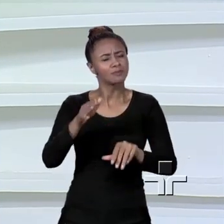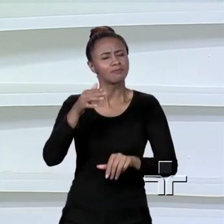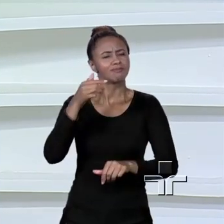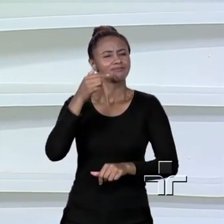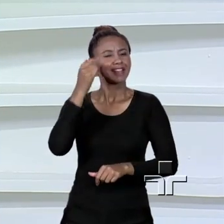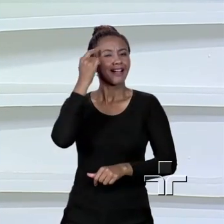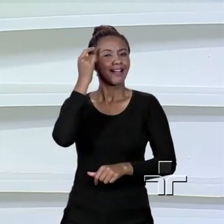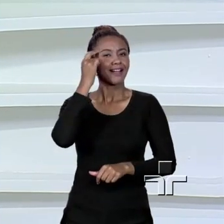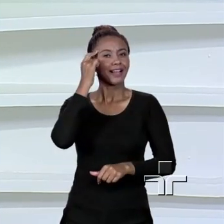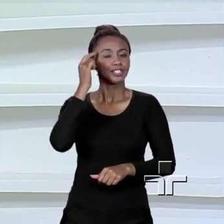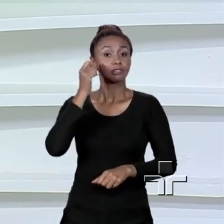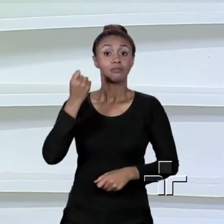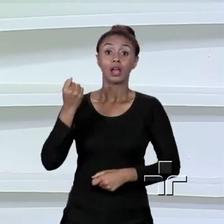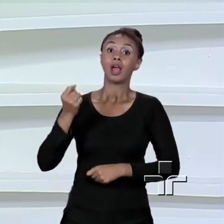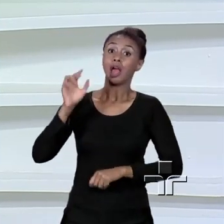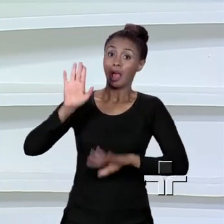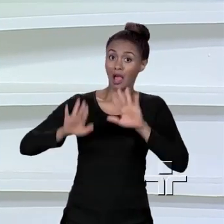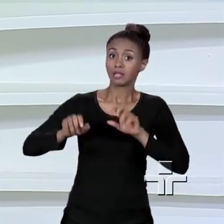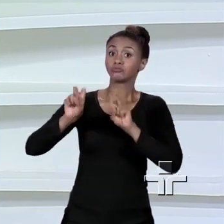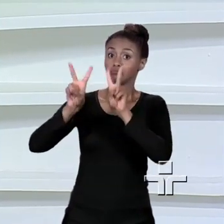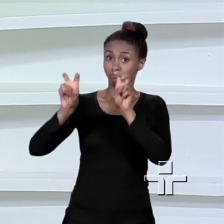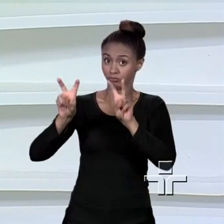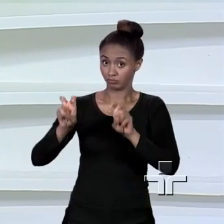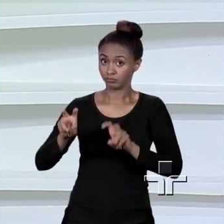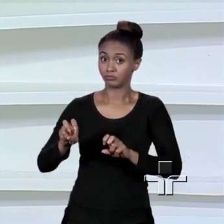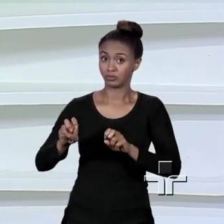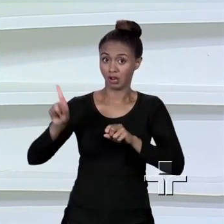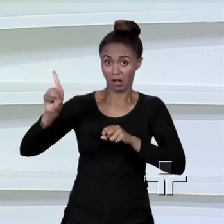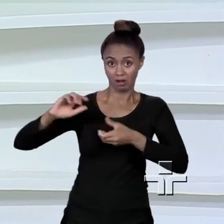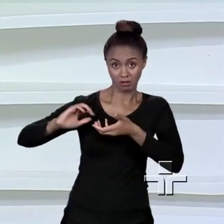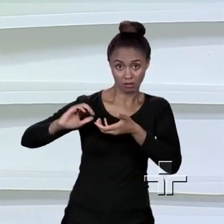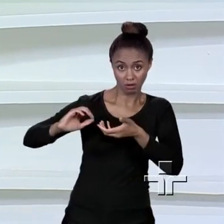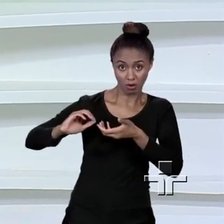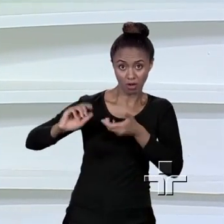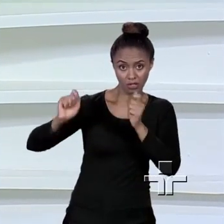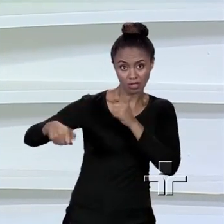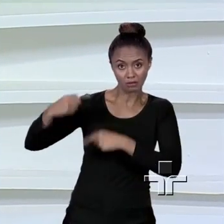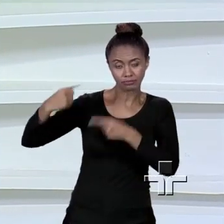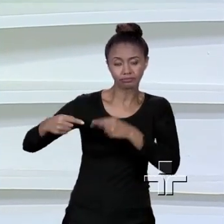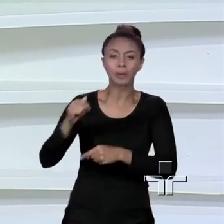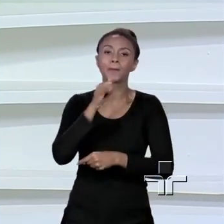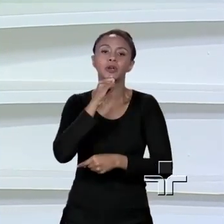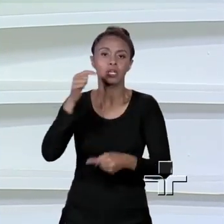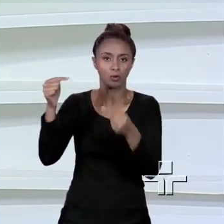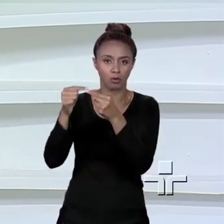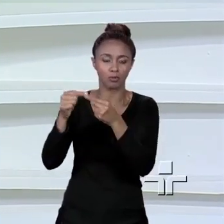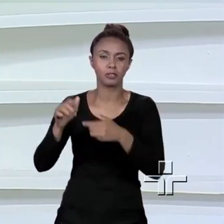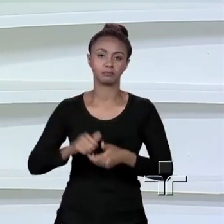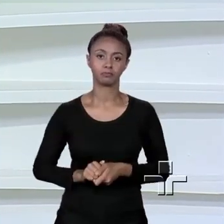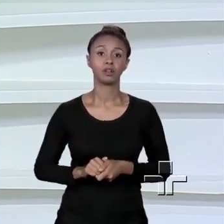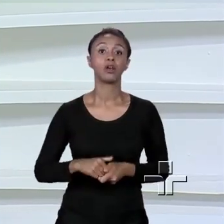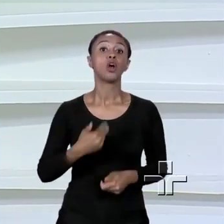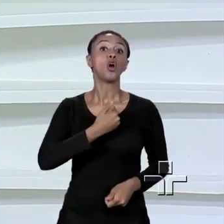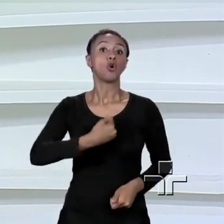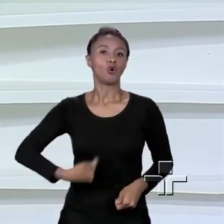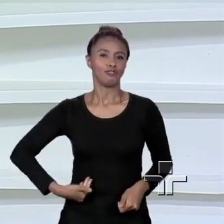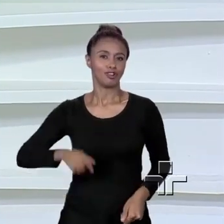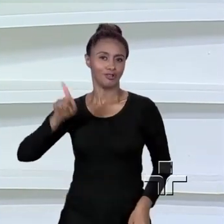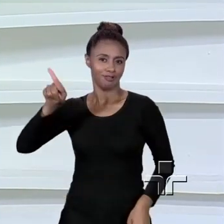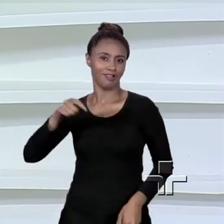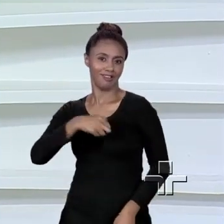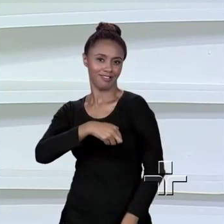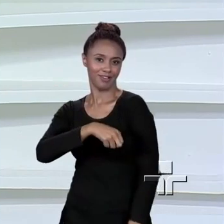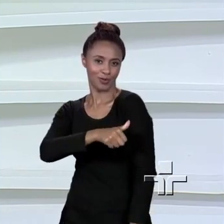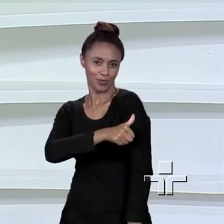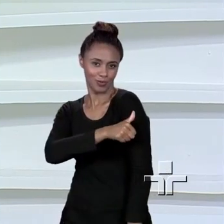discutidas no Congresso, na próxima legislatura, que tenham relação com esse tipo de coisa. Por exemplo, o governador eleito do Rio diz